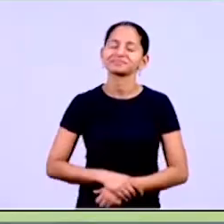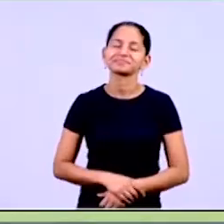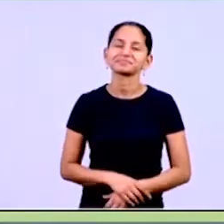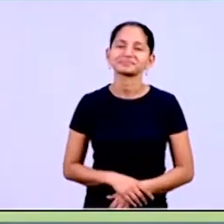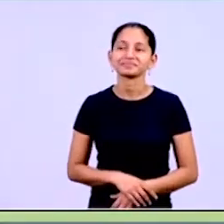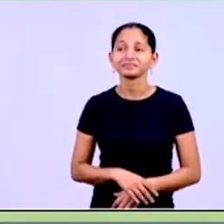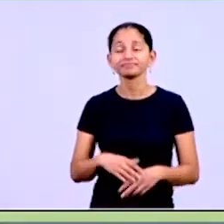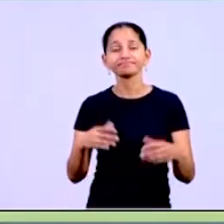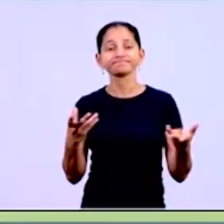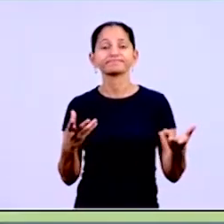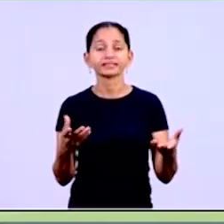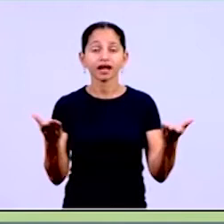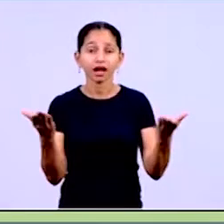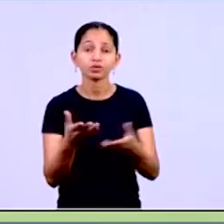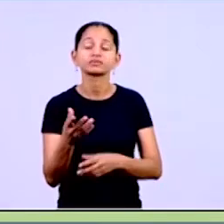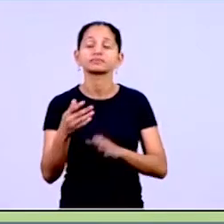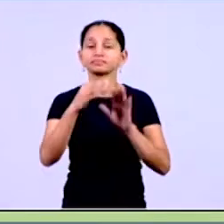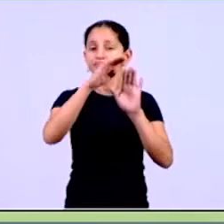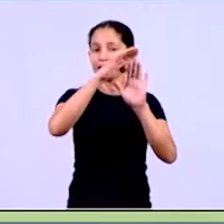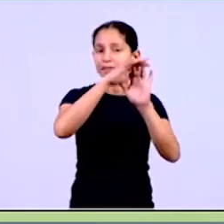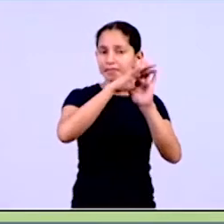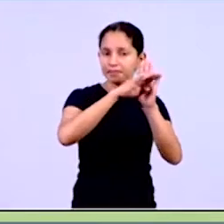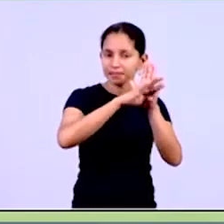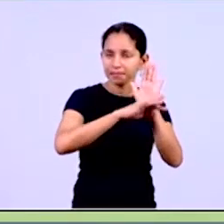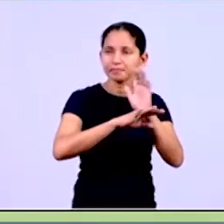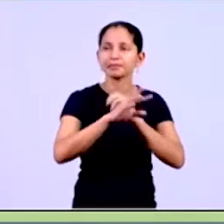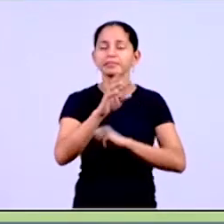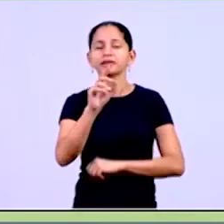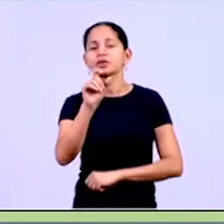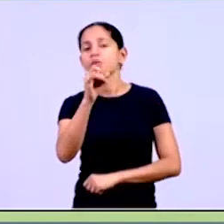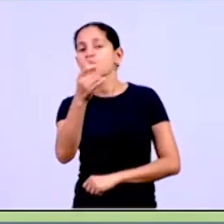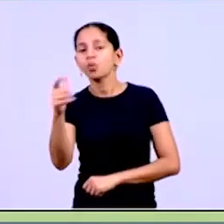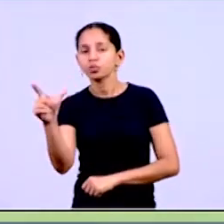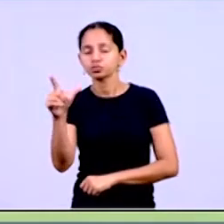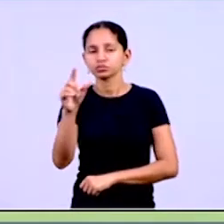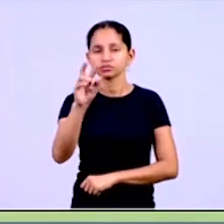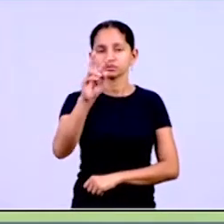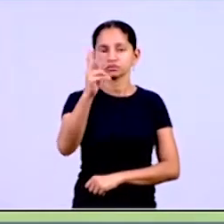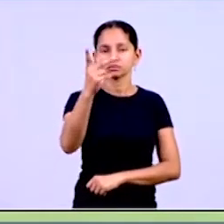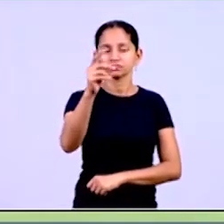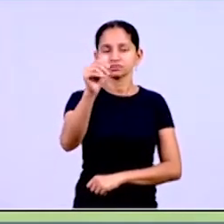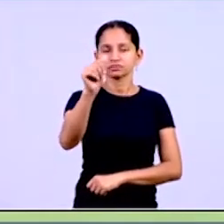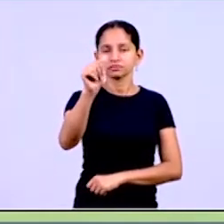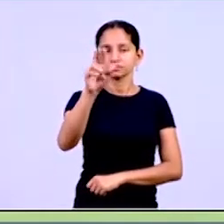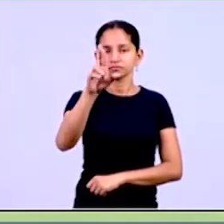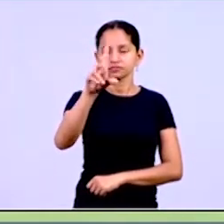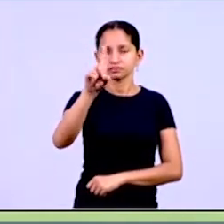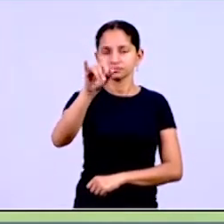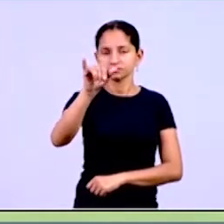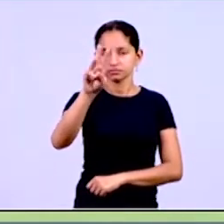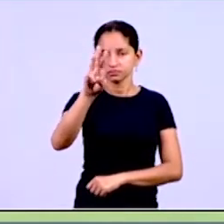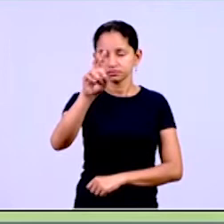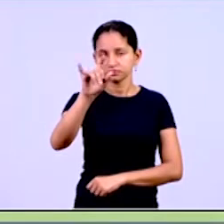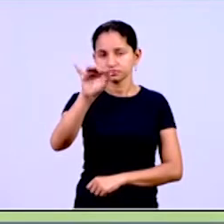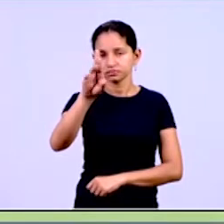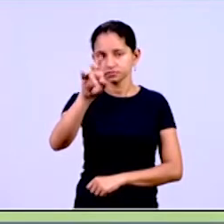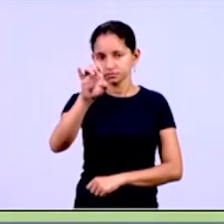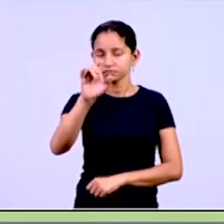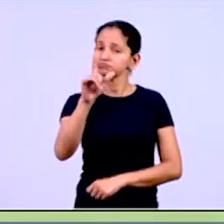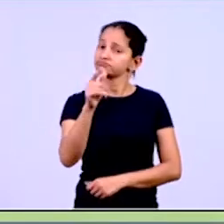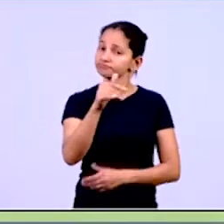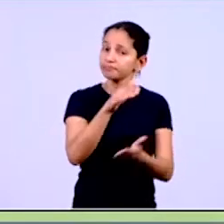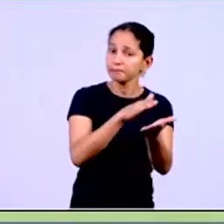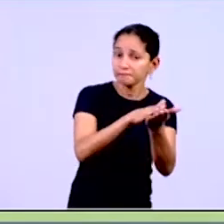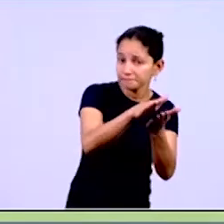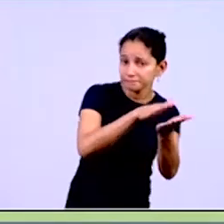hardware, gente, é bom a gente listar esses outros tipos de hardware, que é importante, né? Impressora, imprime, né? A